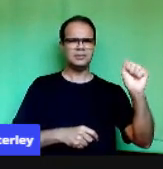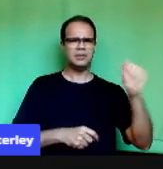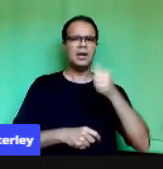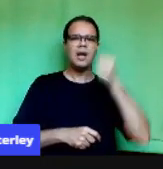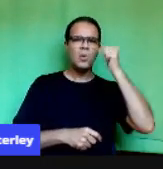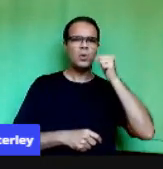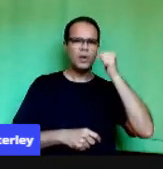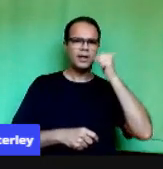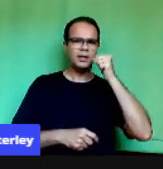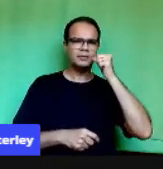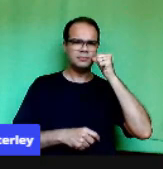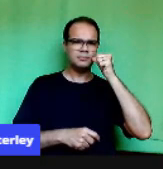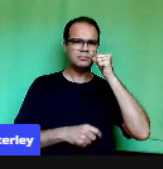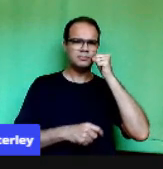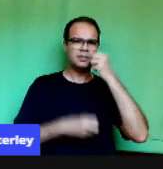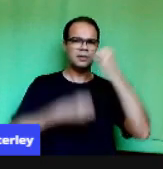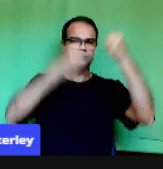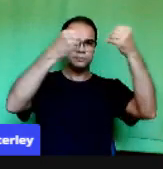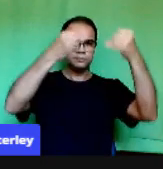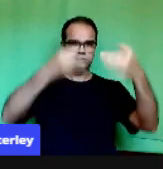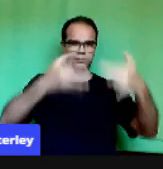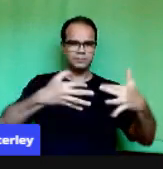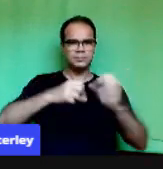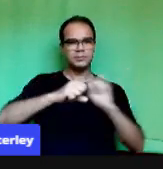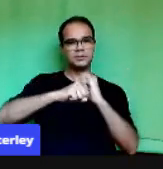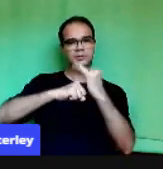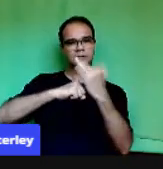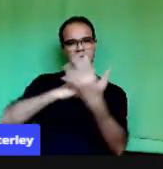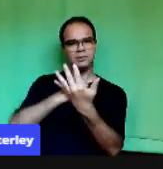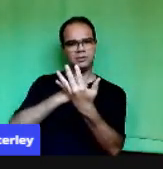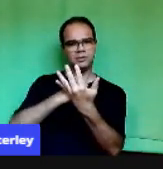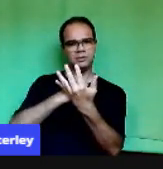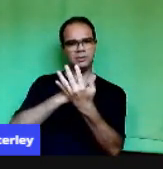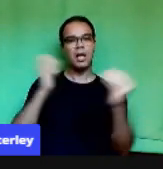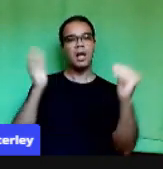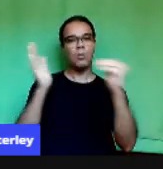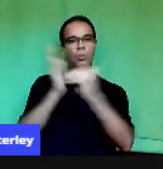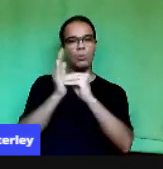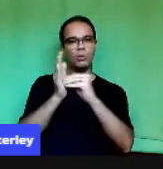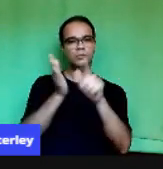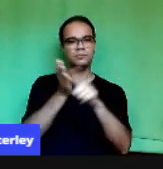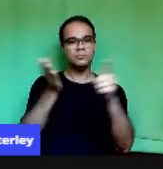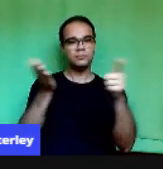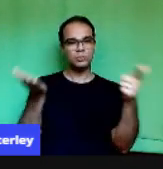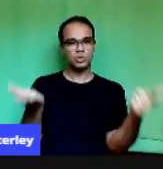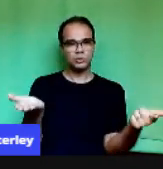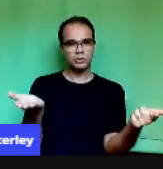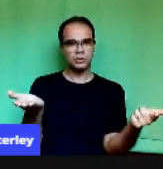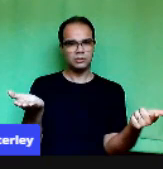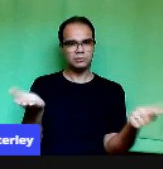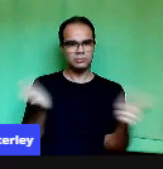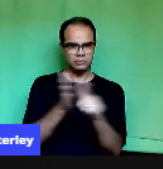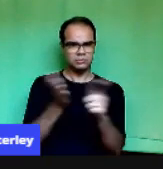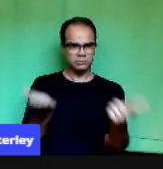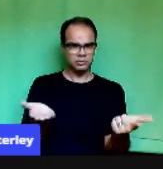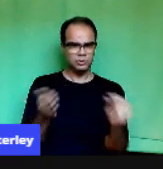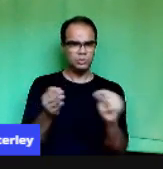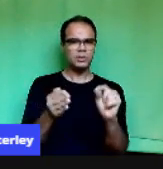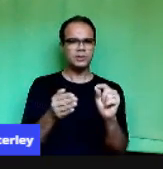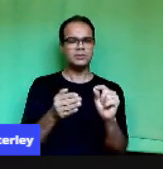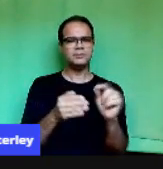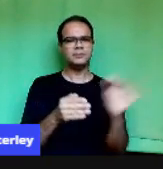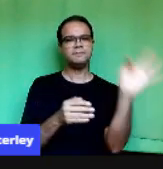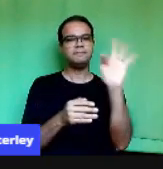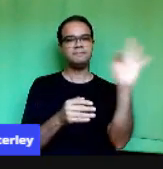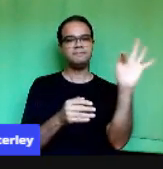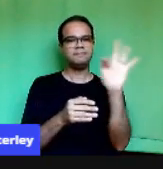vivendo, em um artigo que foi colocado no The Chronicle of Hyder, é uma universidade que ela trabalha,